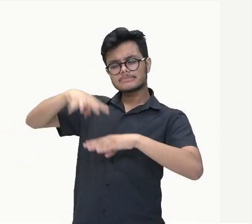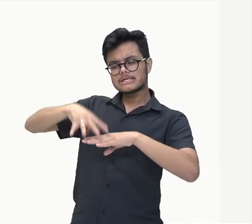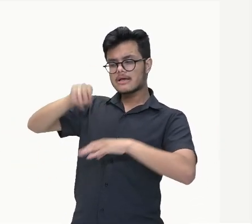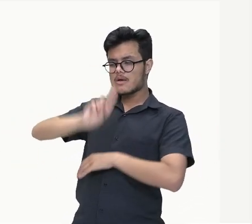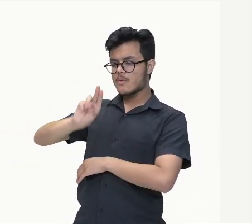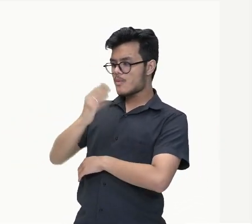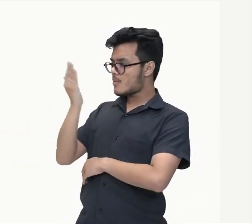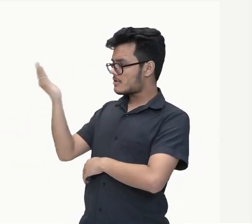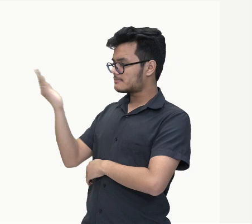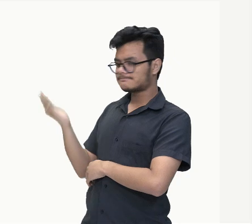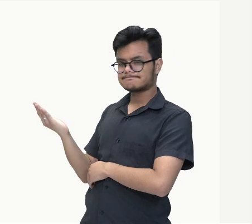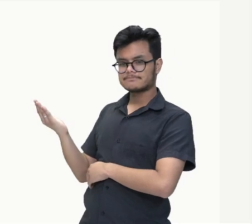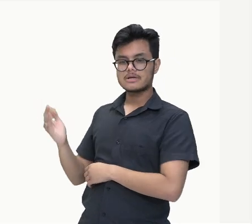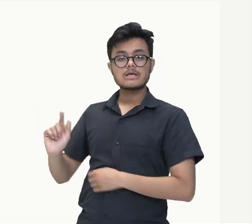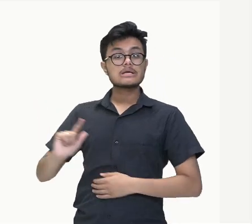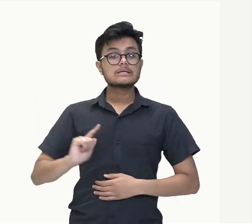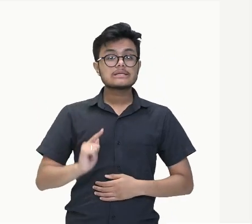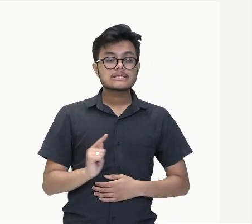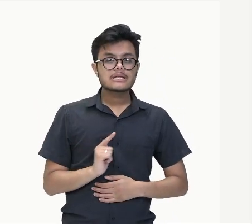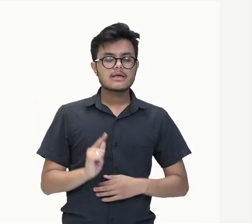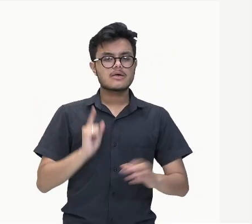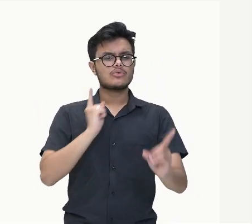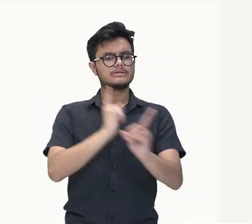veja, eu quero encontrar